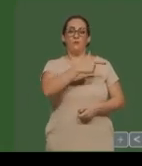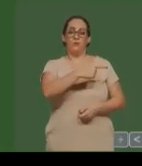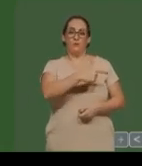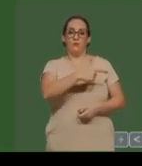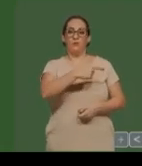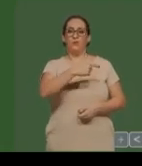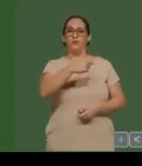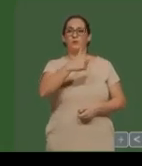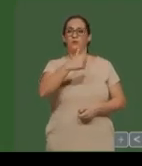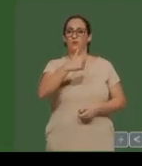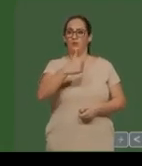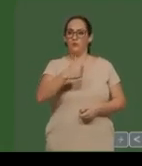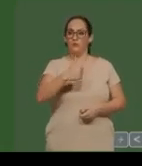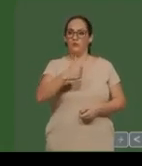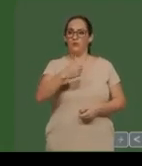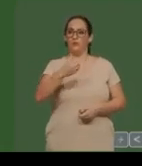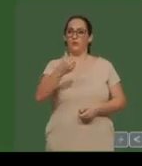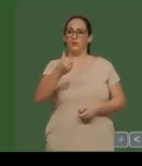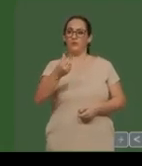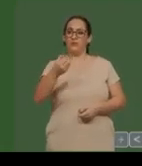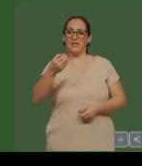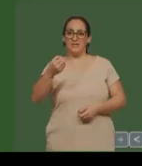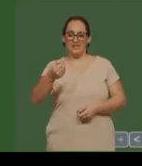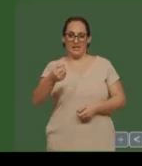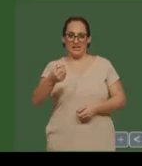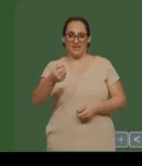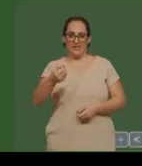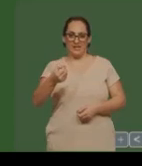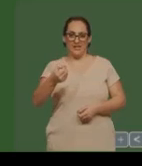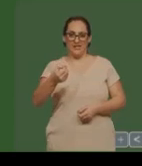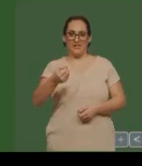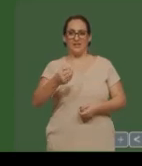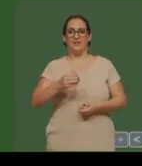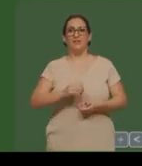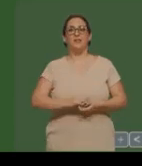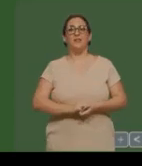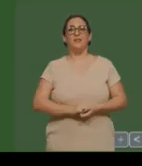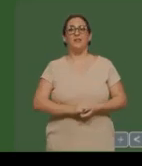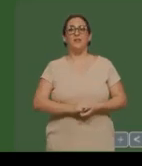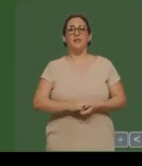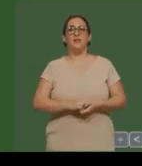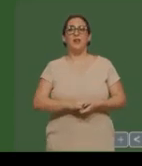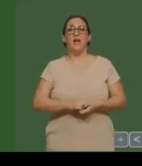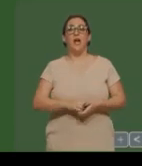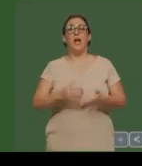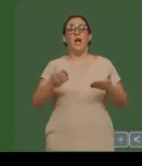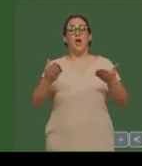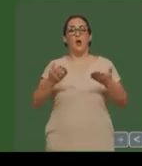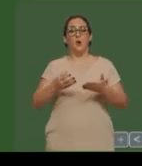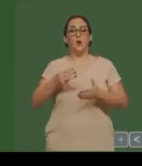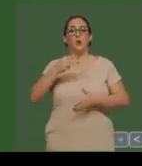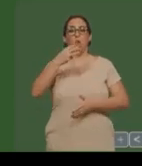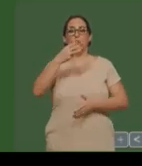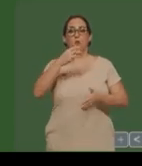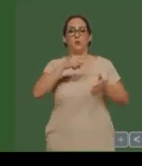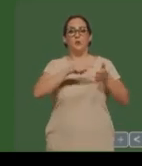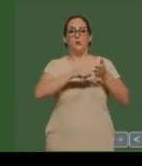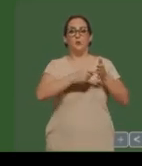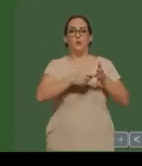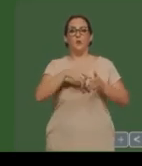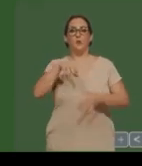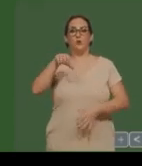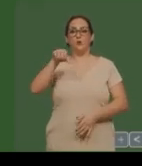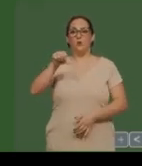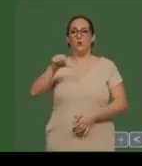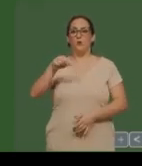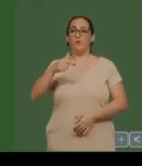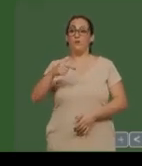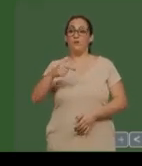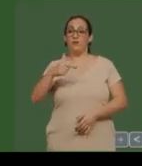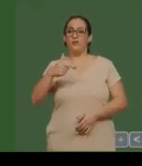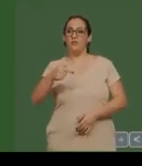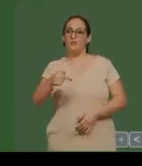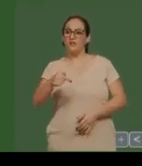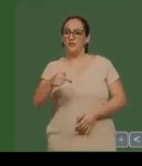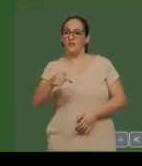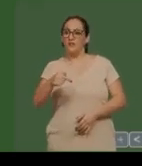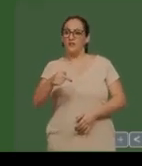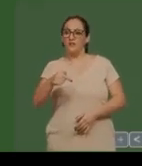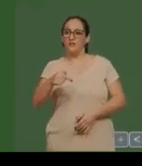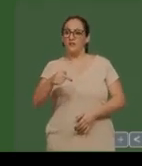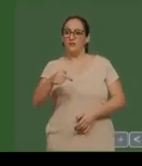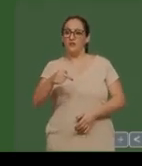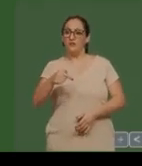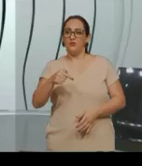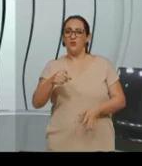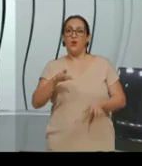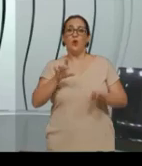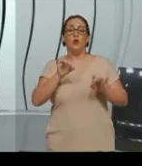1.000 e 60. 3 vezes 9, 27. Aí você